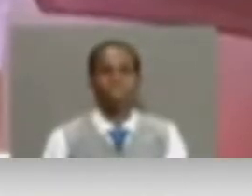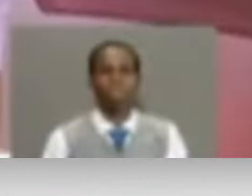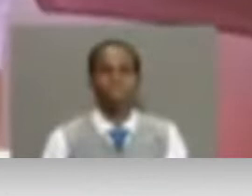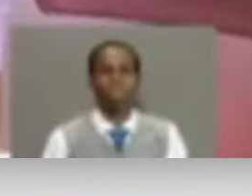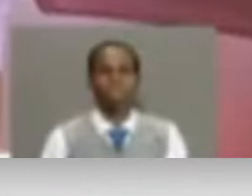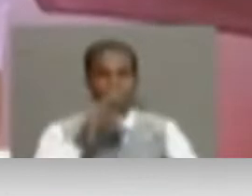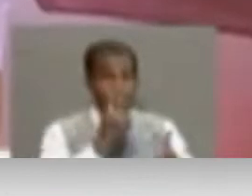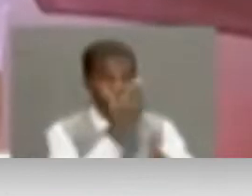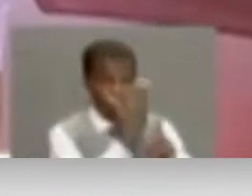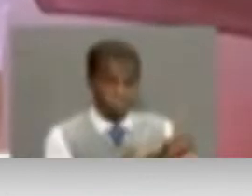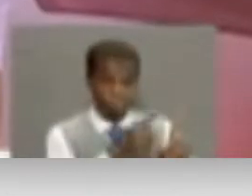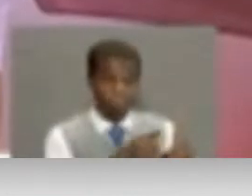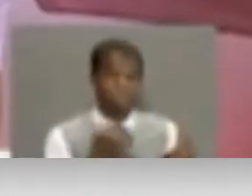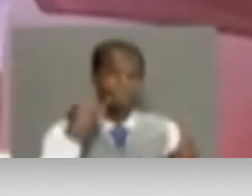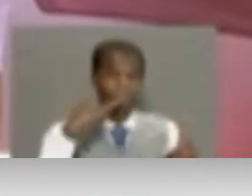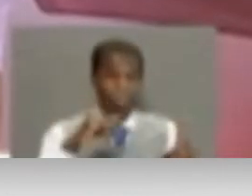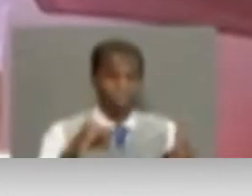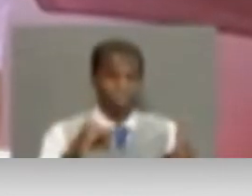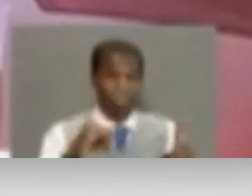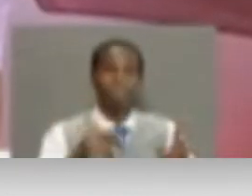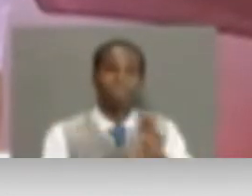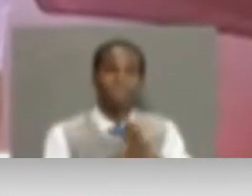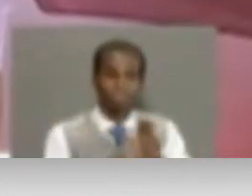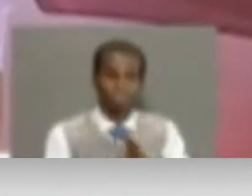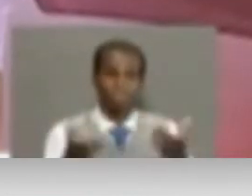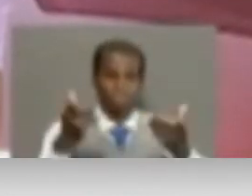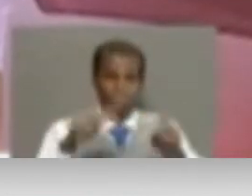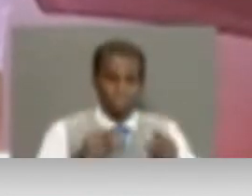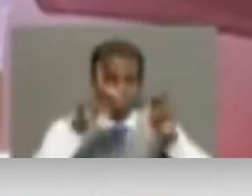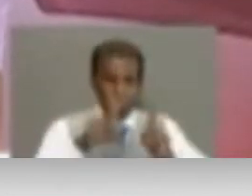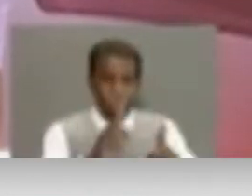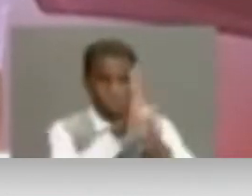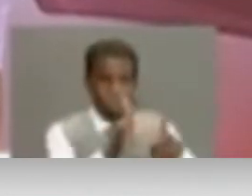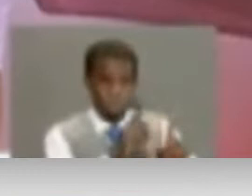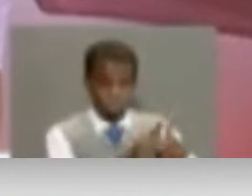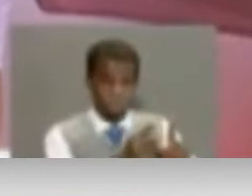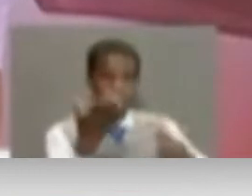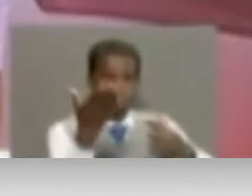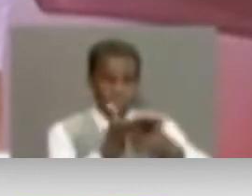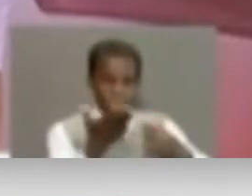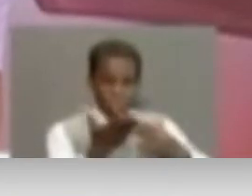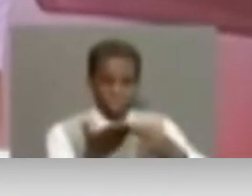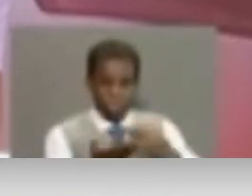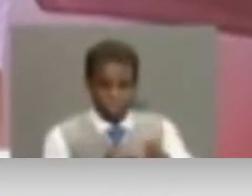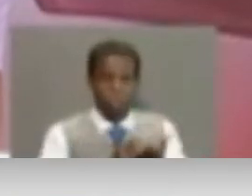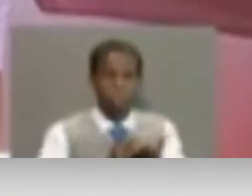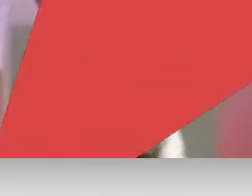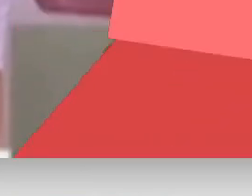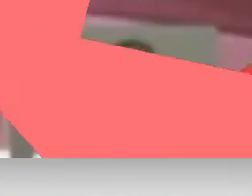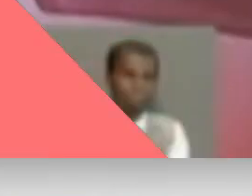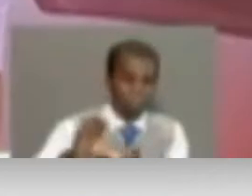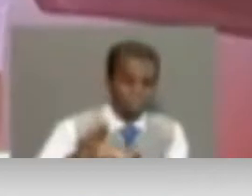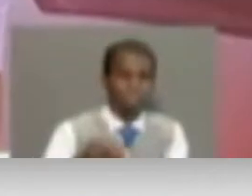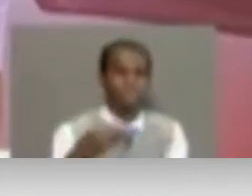São as pessoas técnicas jurídicas. Quando estamos a falar de alguém que entregou um documento a manifestar vontade de